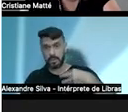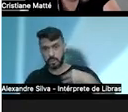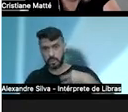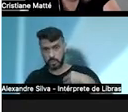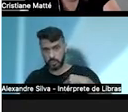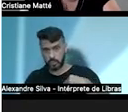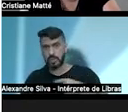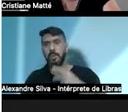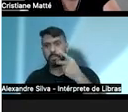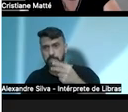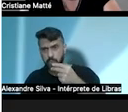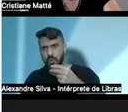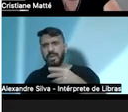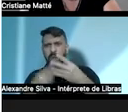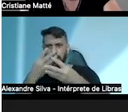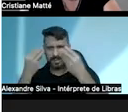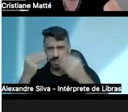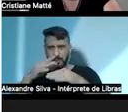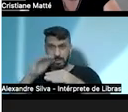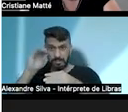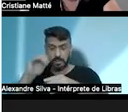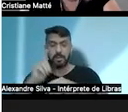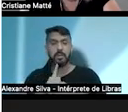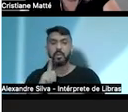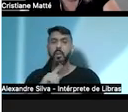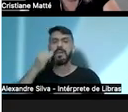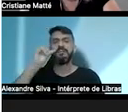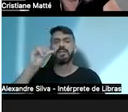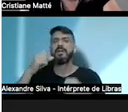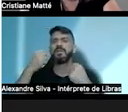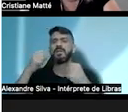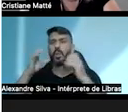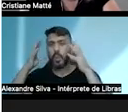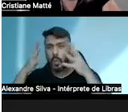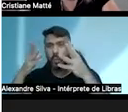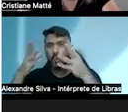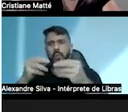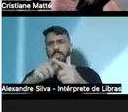o peptídeo beta-amiloide, o exercício previne todos